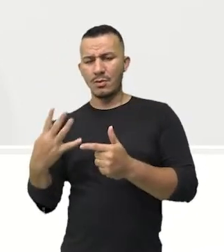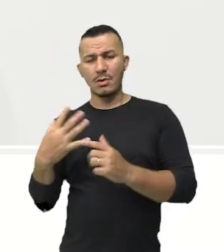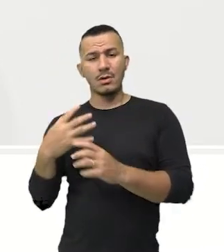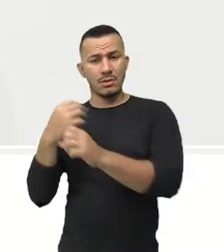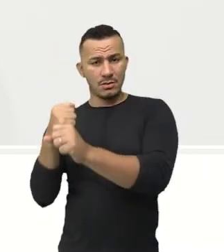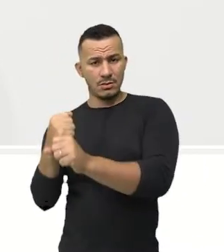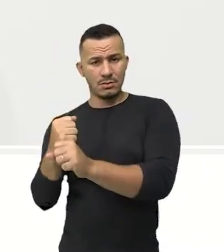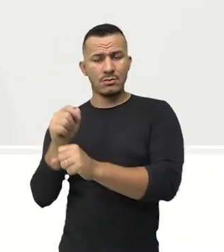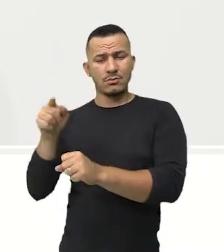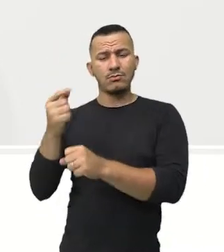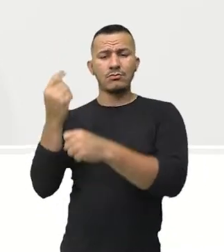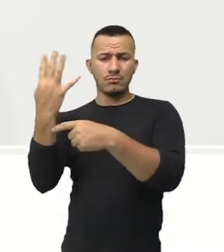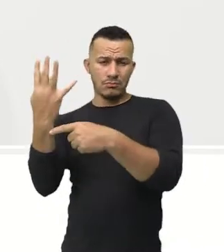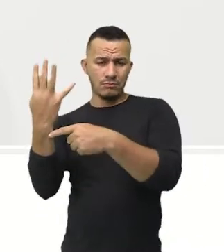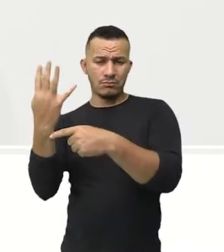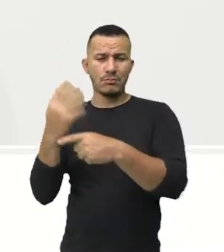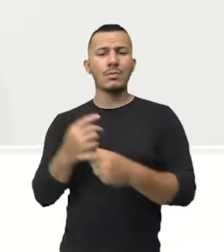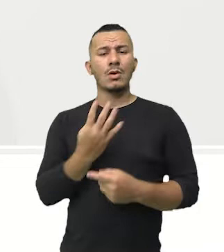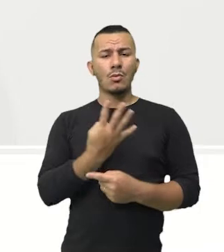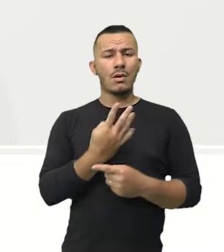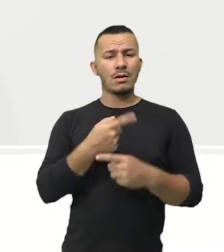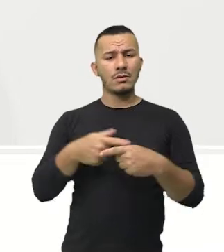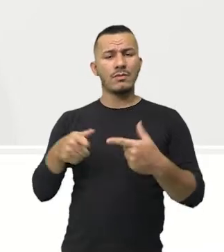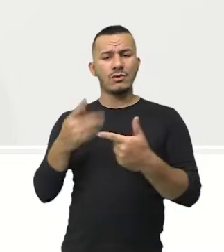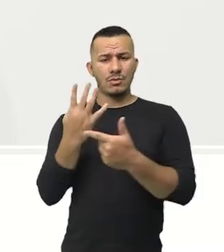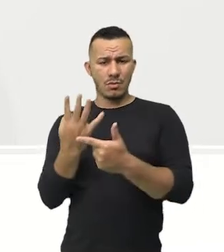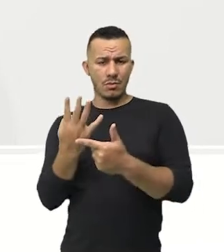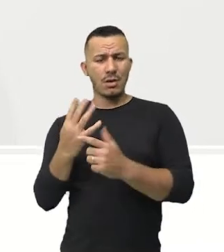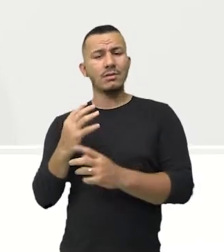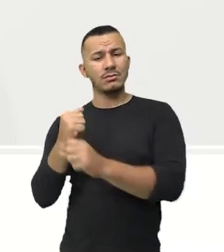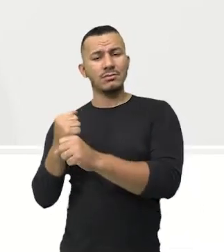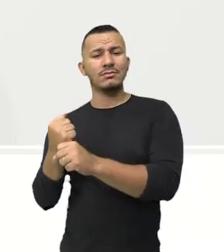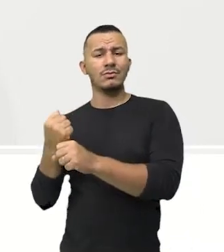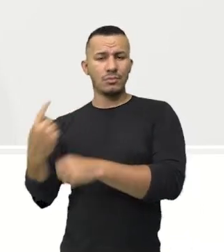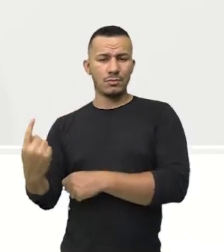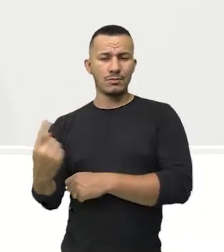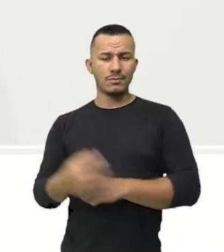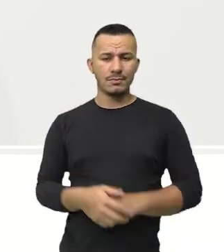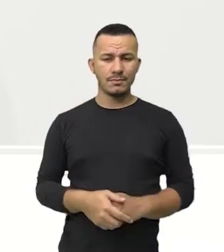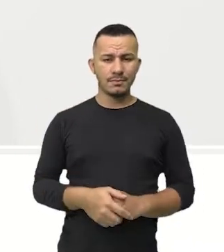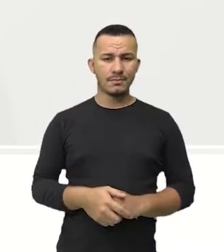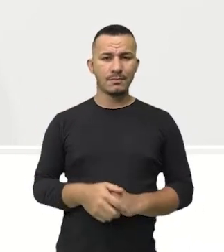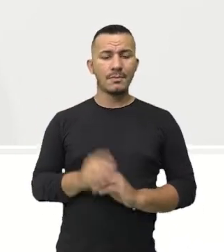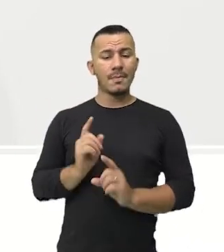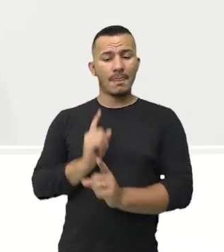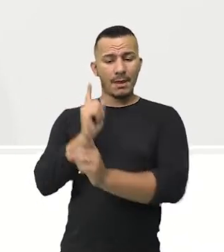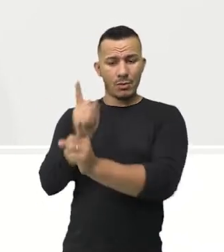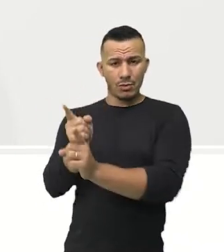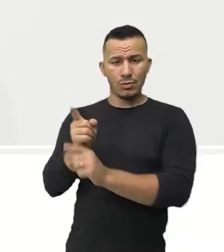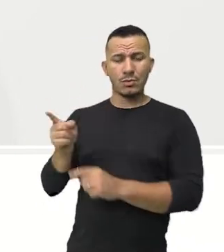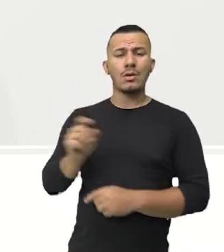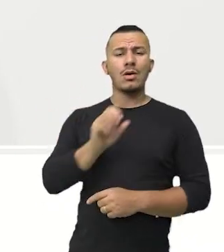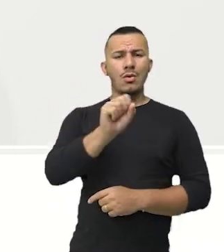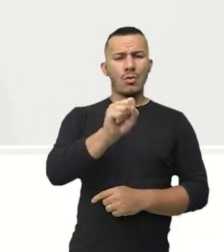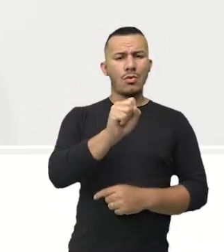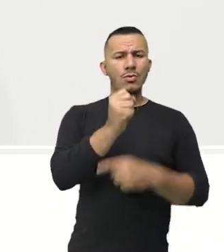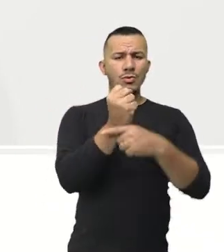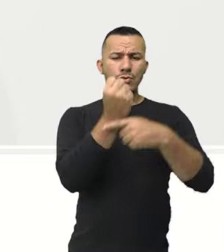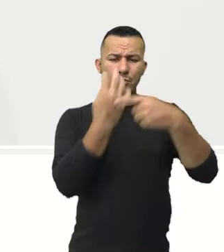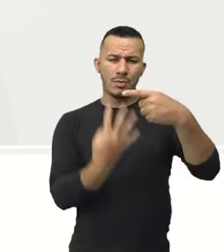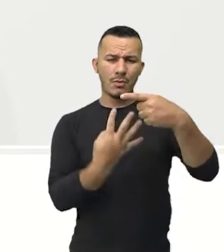8 dividido por 4, que é 4. E 4 dividido por 4, que é 1. Resumindo, a gente pode falar então que 8 sobre 4